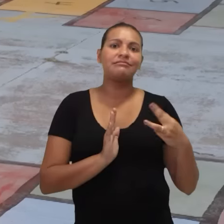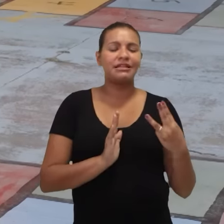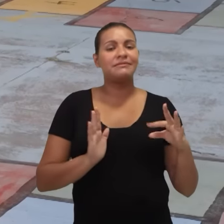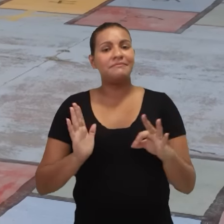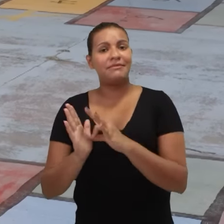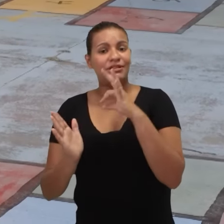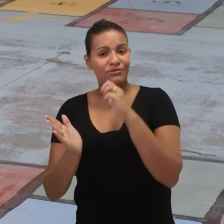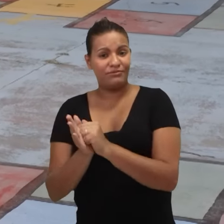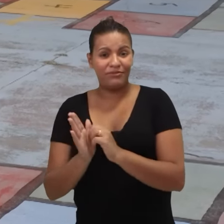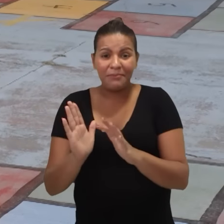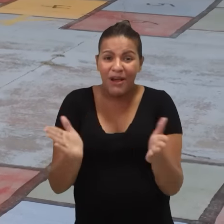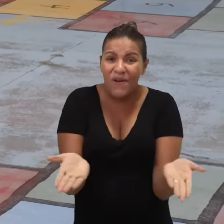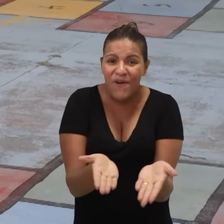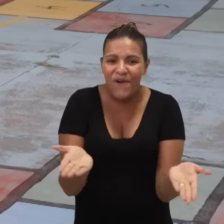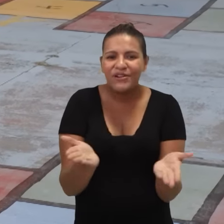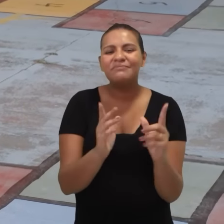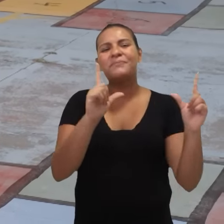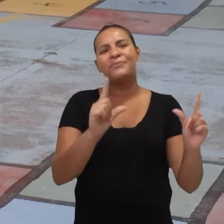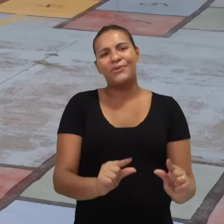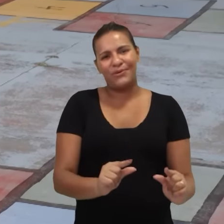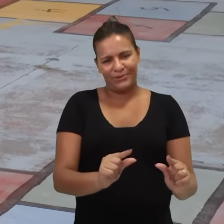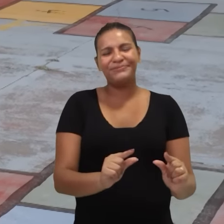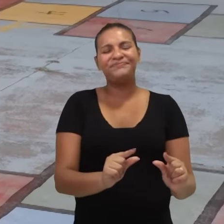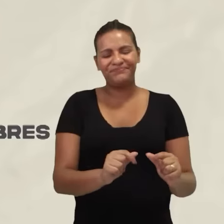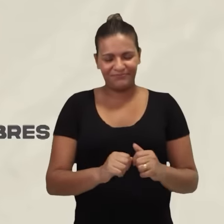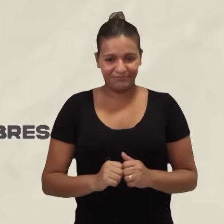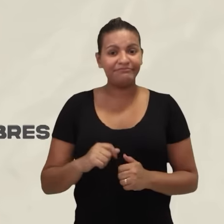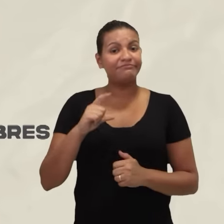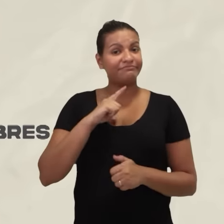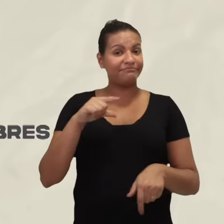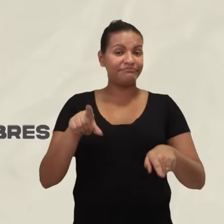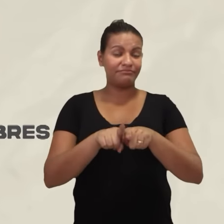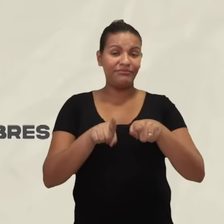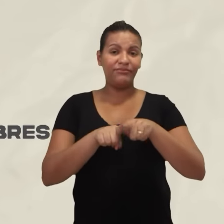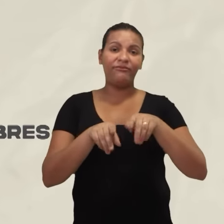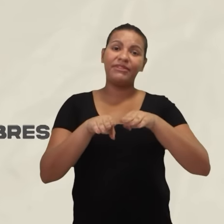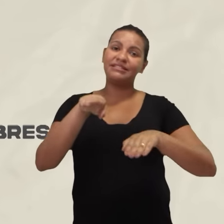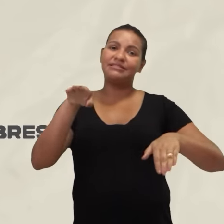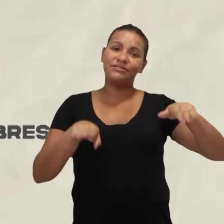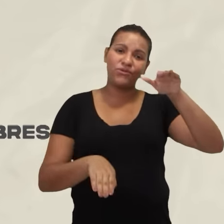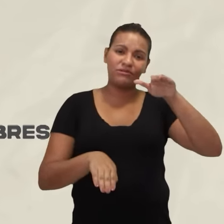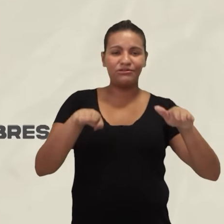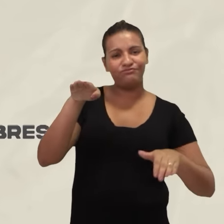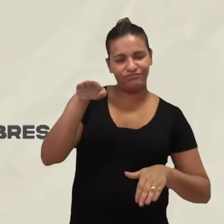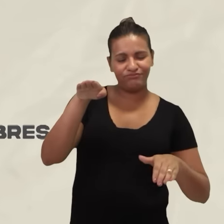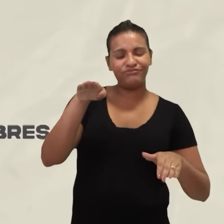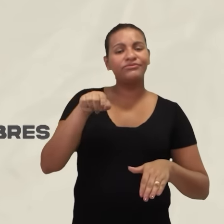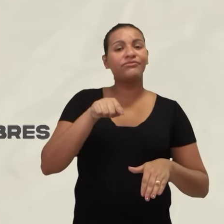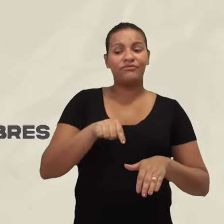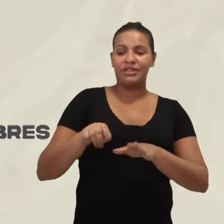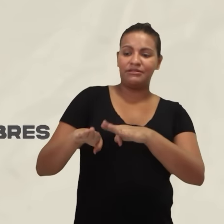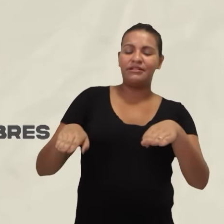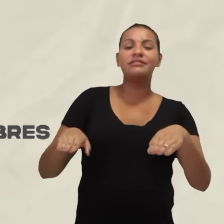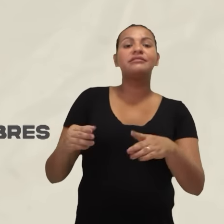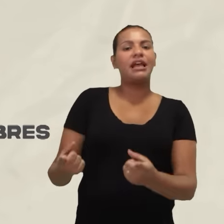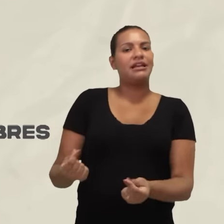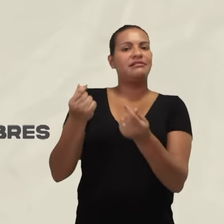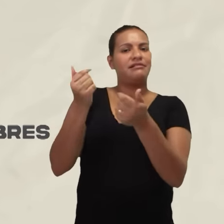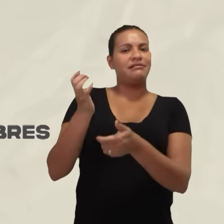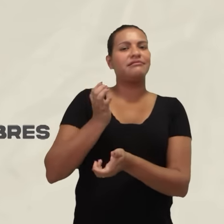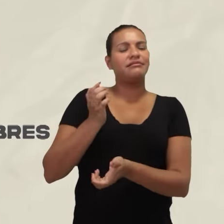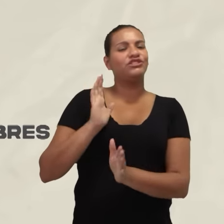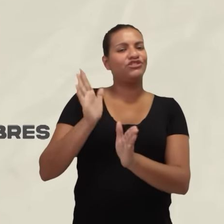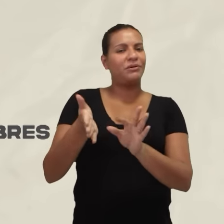37% das crianças nessa faixa etária estão matriculadas. Para piorar, existe uma enorme desigualdade. Enquanto cerca de metade